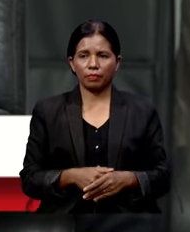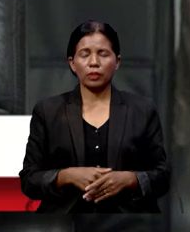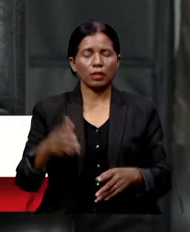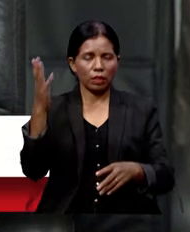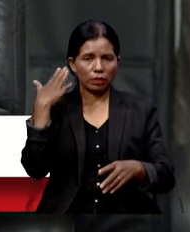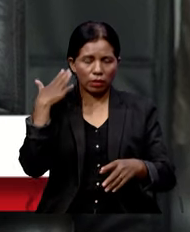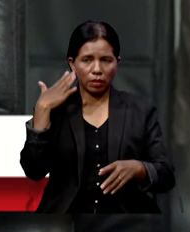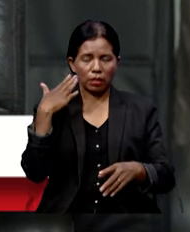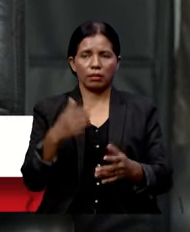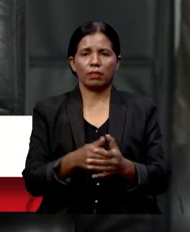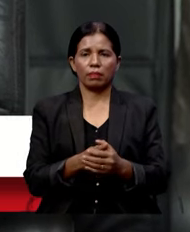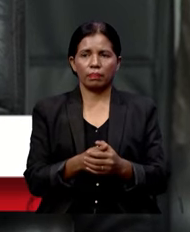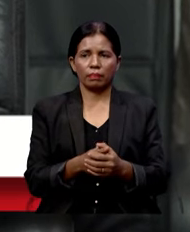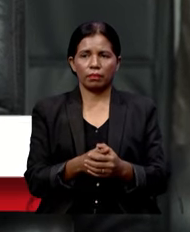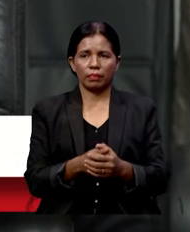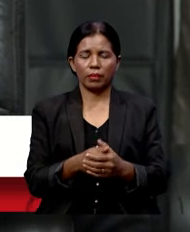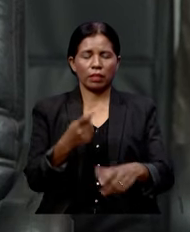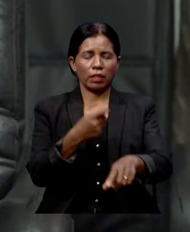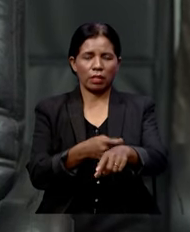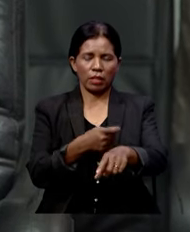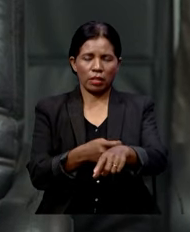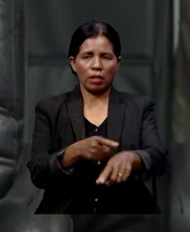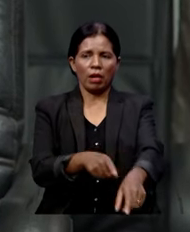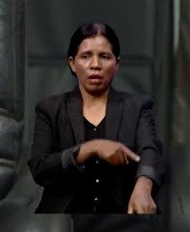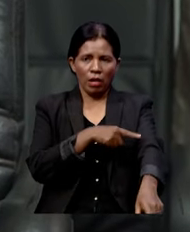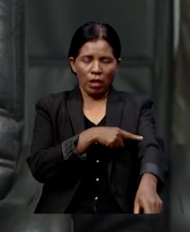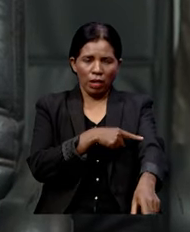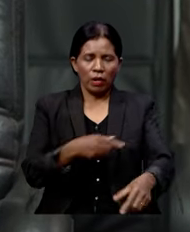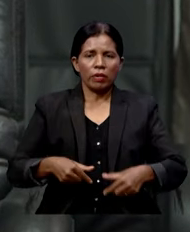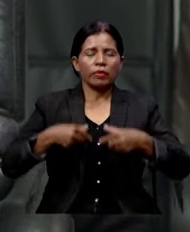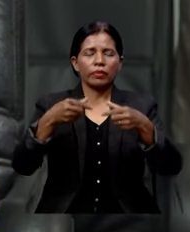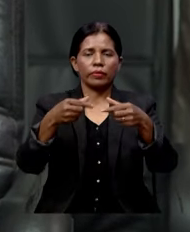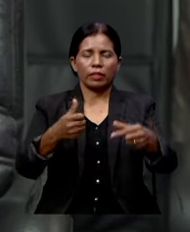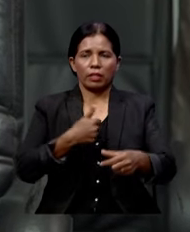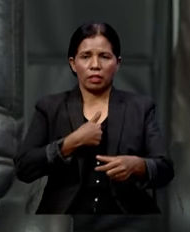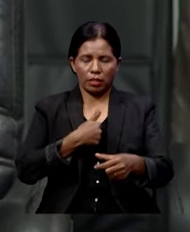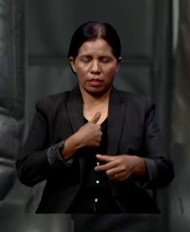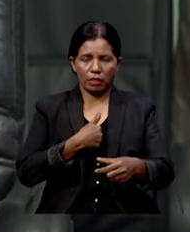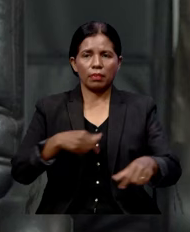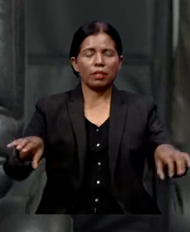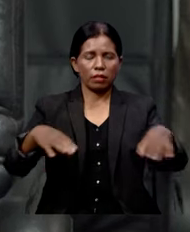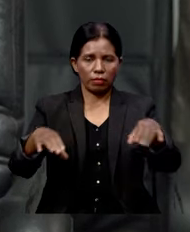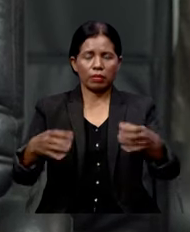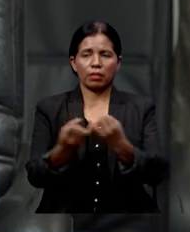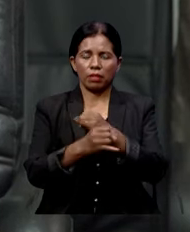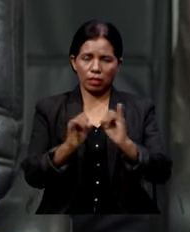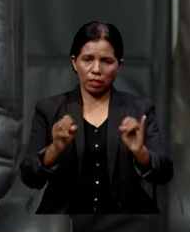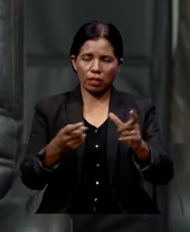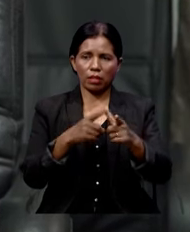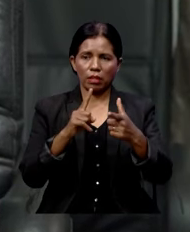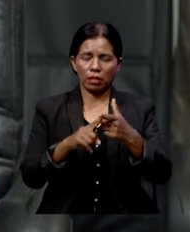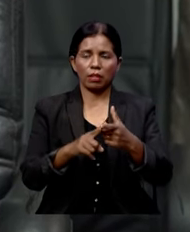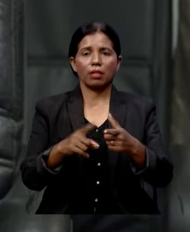durante tempo resistência né sacrifica minha antoma depois de